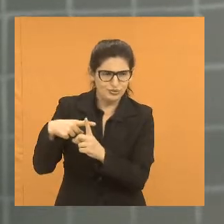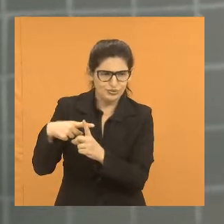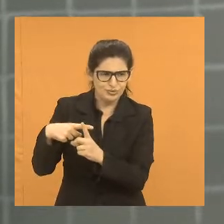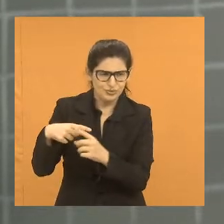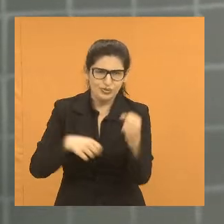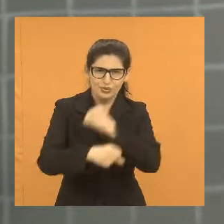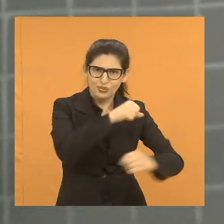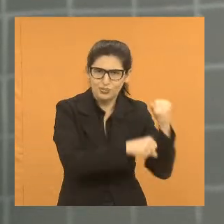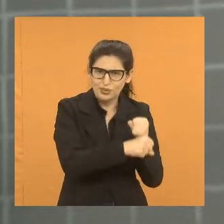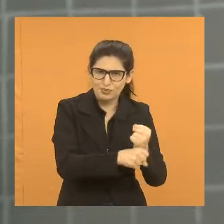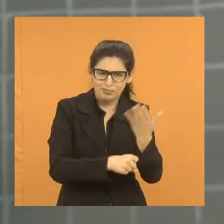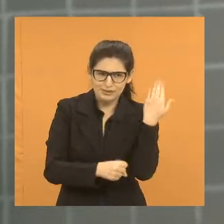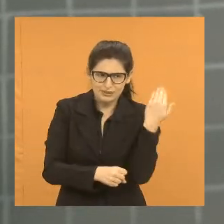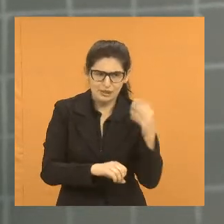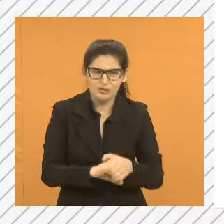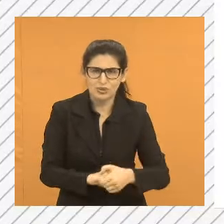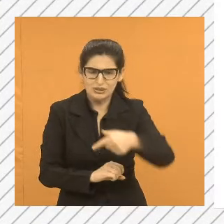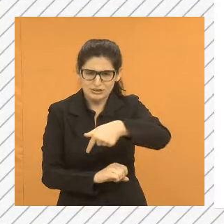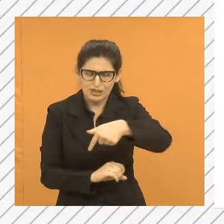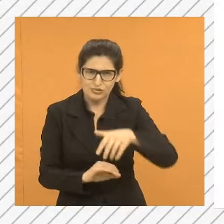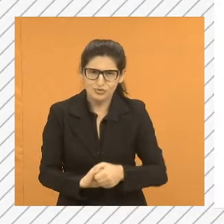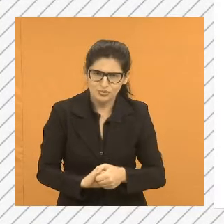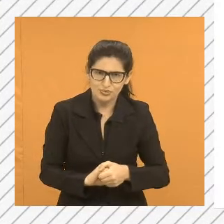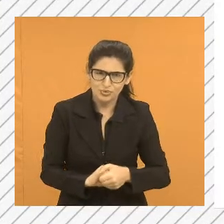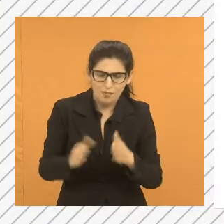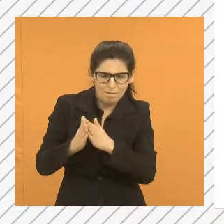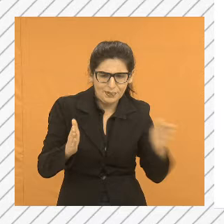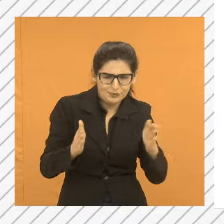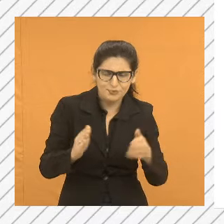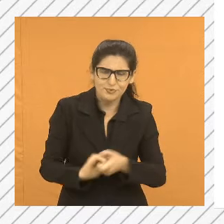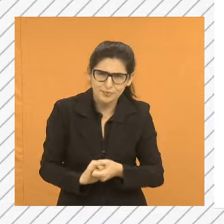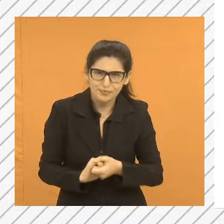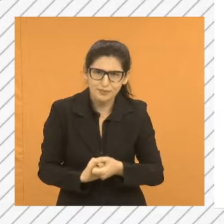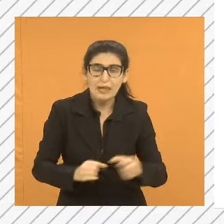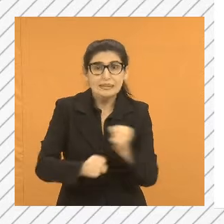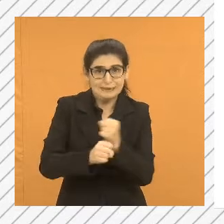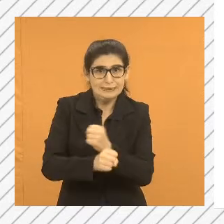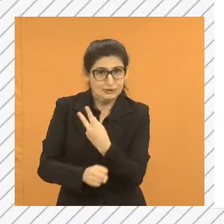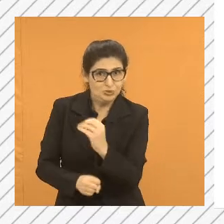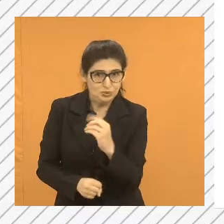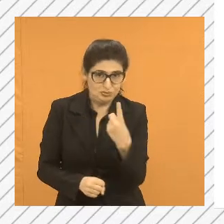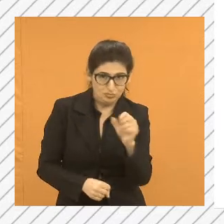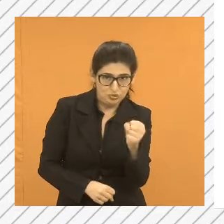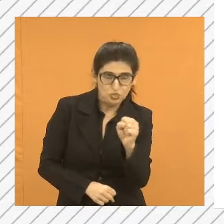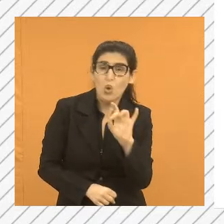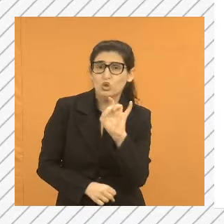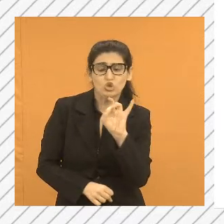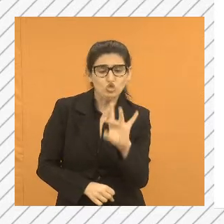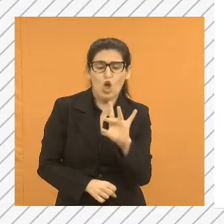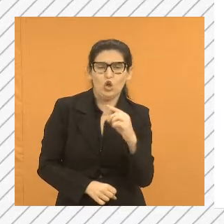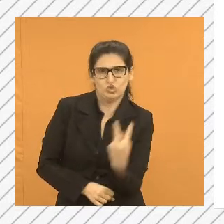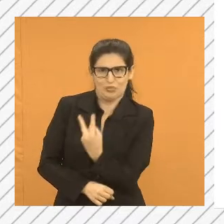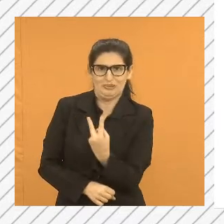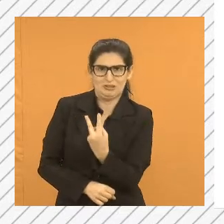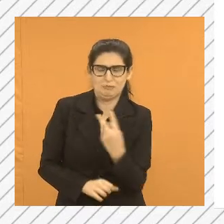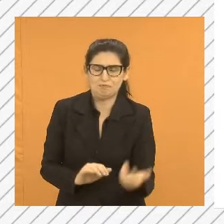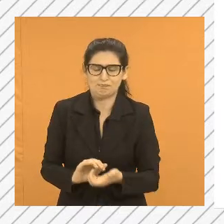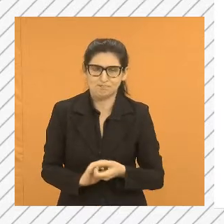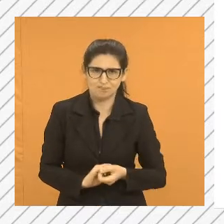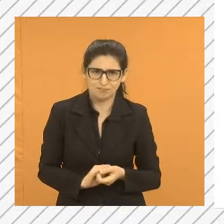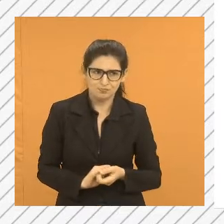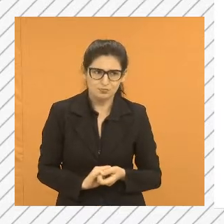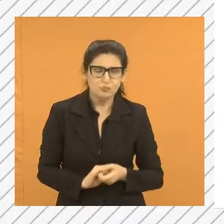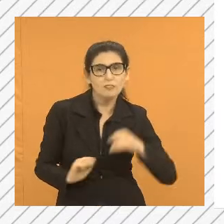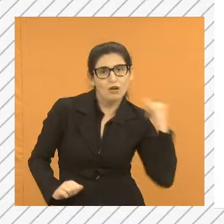no ano passado foram 7 nesse período, e esse ano apenas 2.